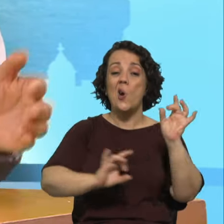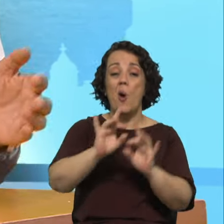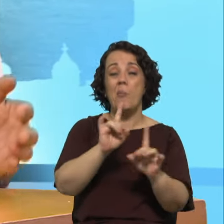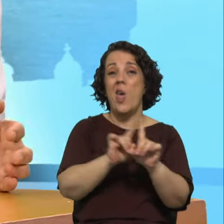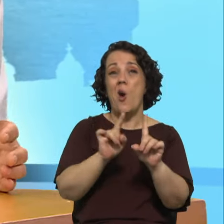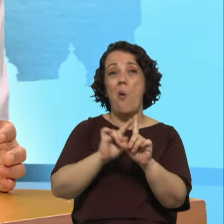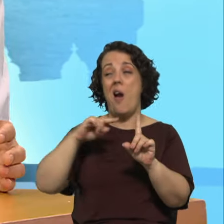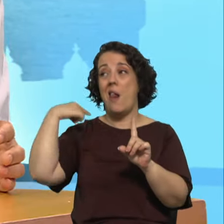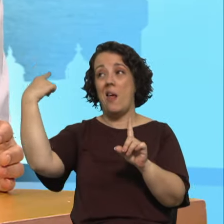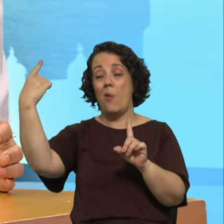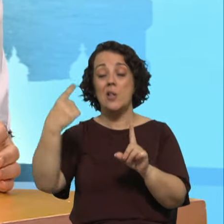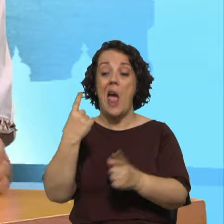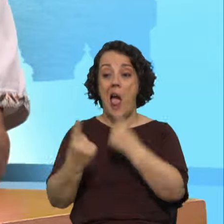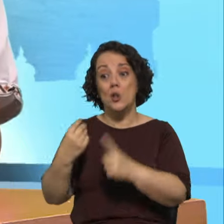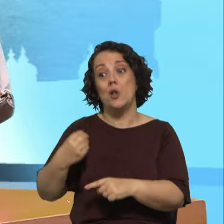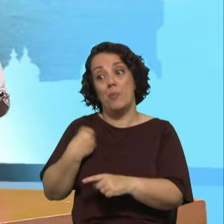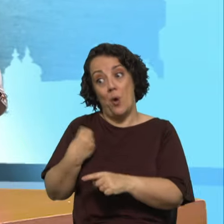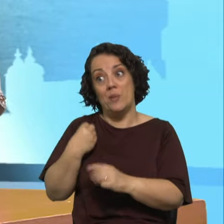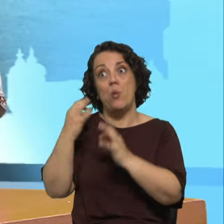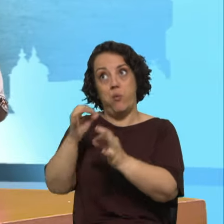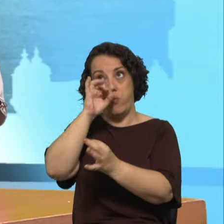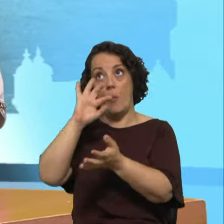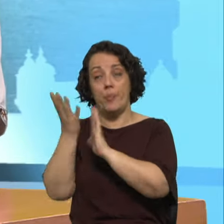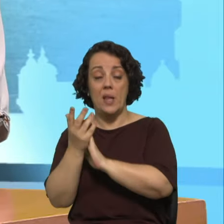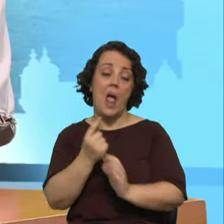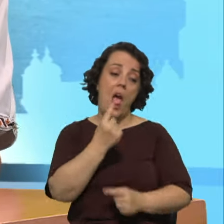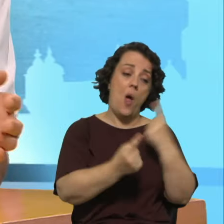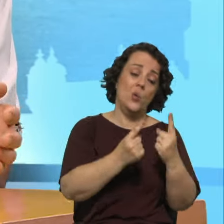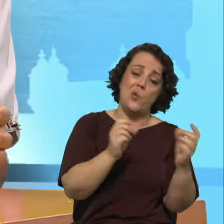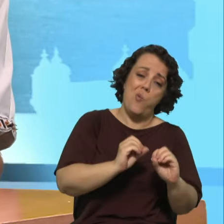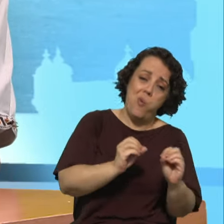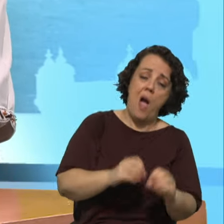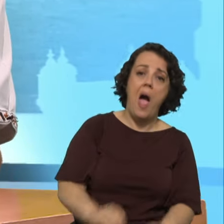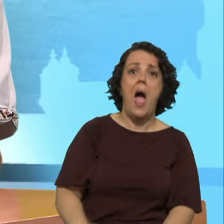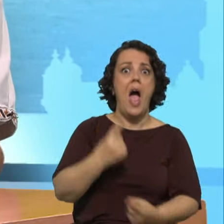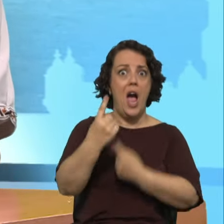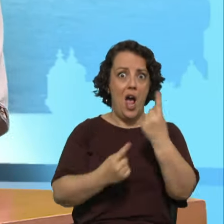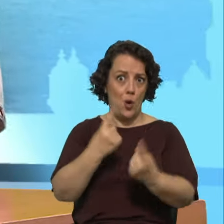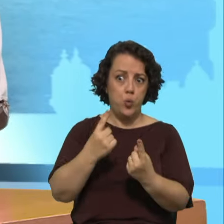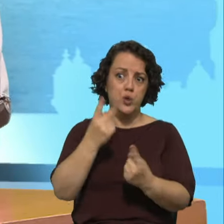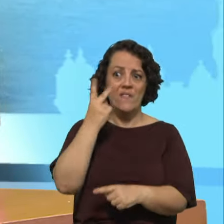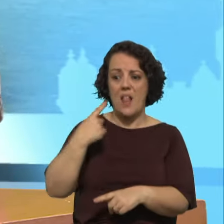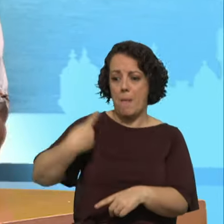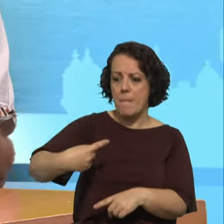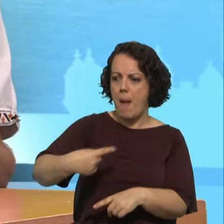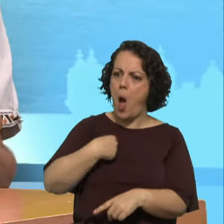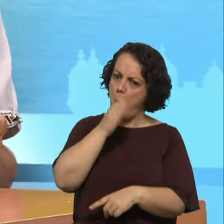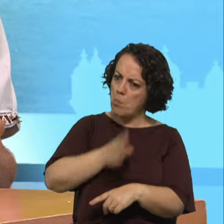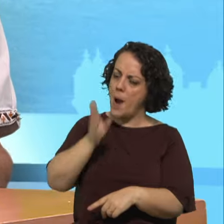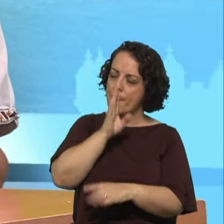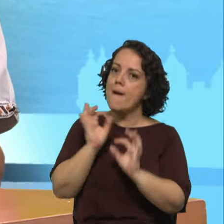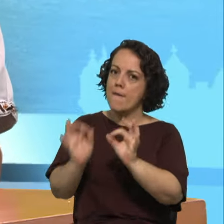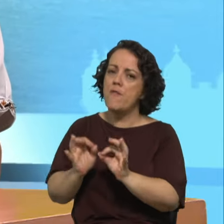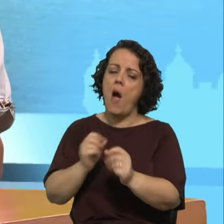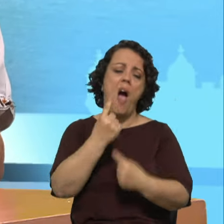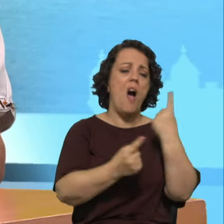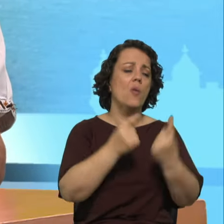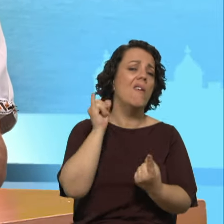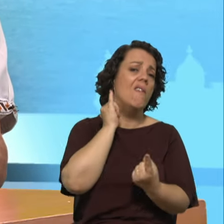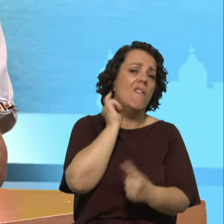há quem tenha preocupação ecológica e há quem não tenha há quem tenha práticas ecológicas no seu quotidiano e há quem se esteja a baldar para isso não